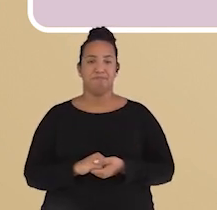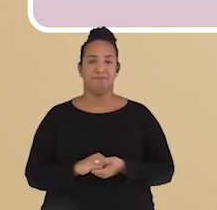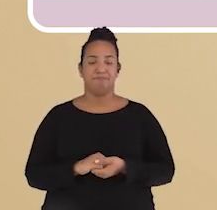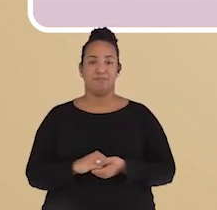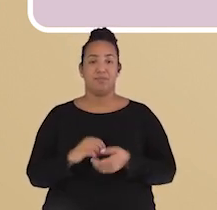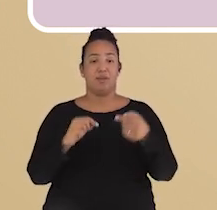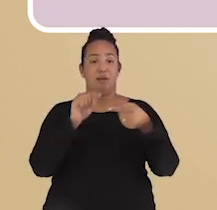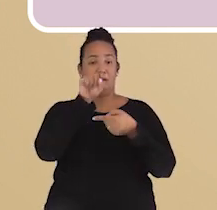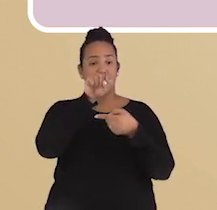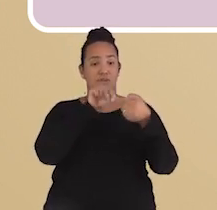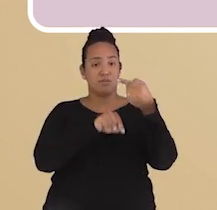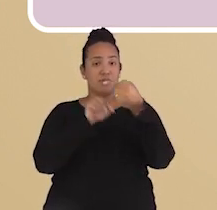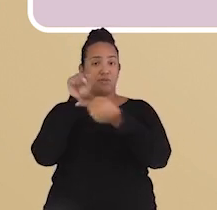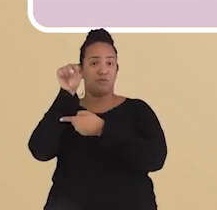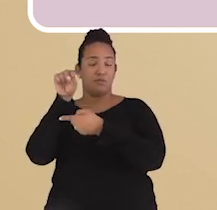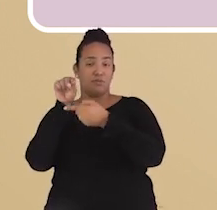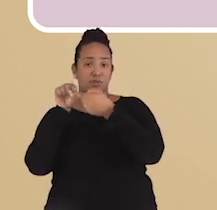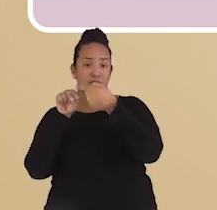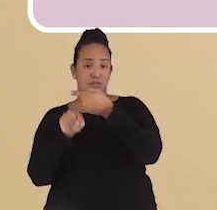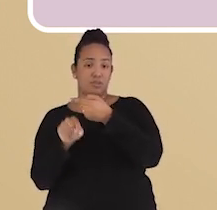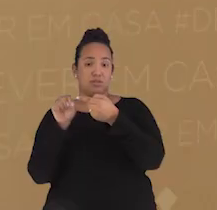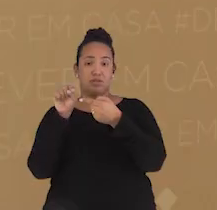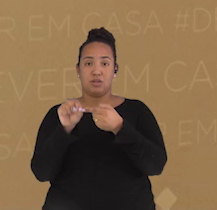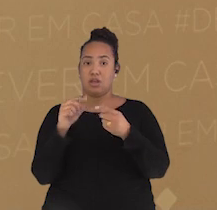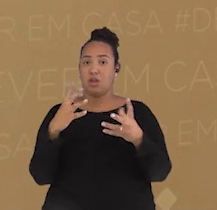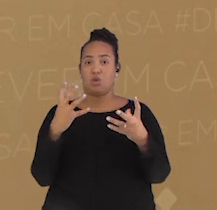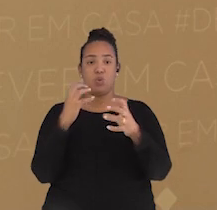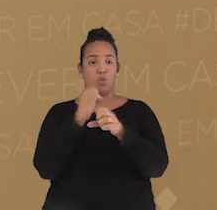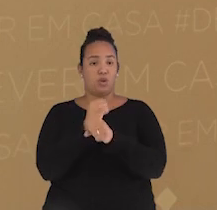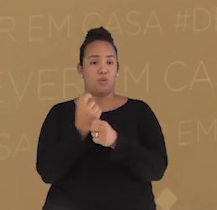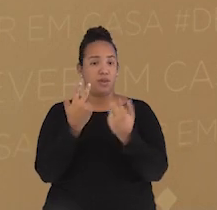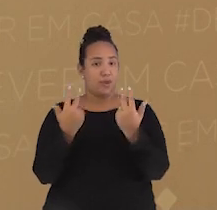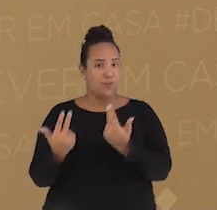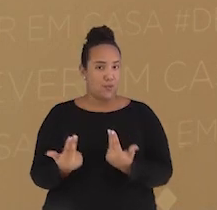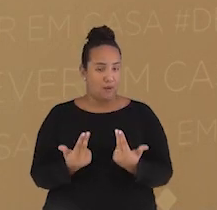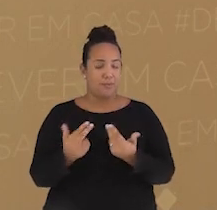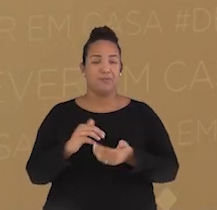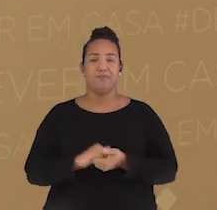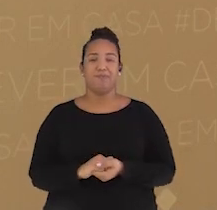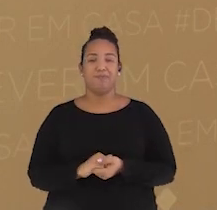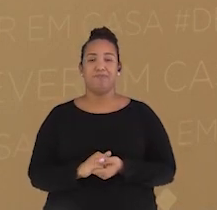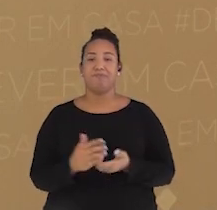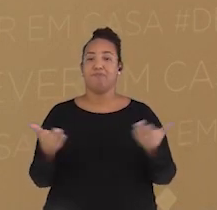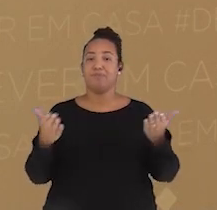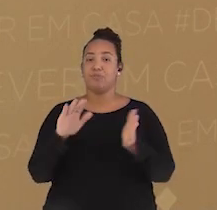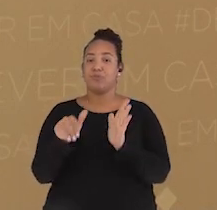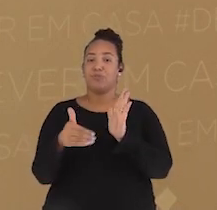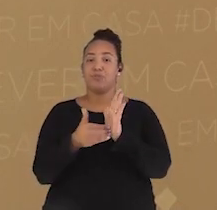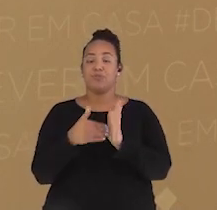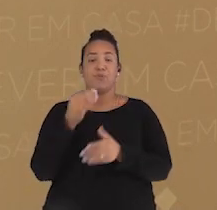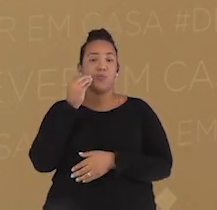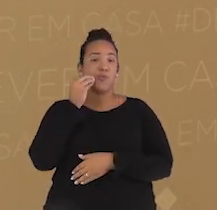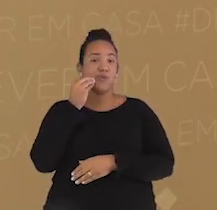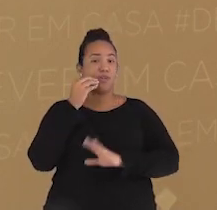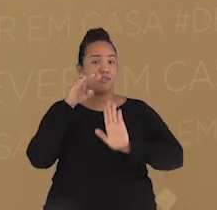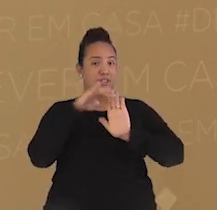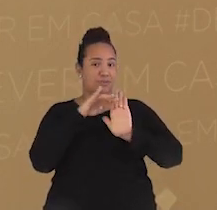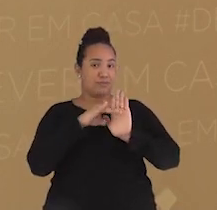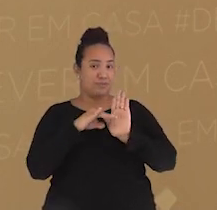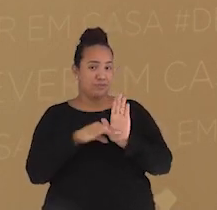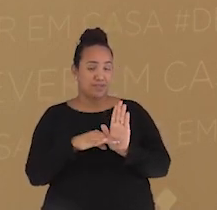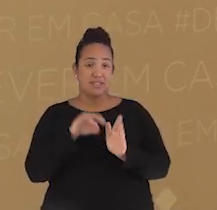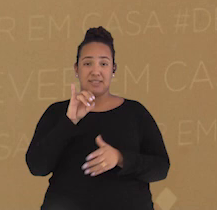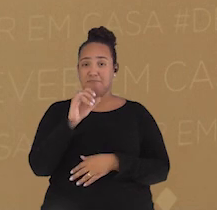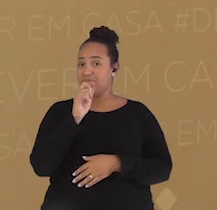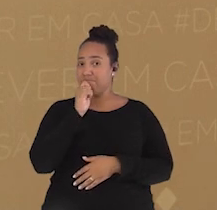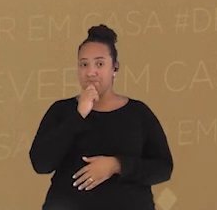seja, ocupam a mesma parte do inteiro. É a última chamada para a lista de presença, hein? Se você ainda não marcou